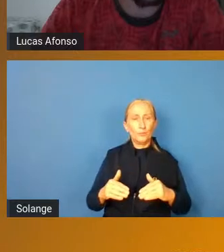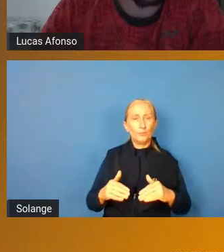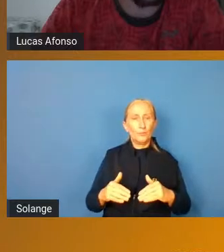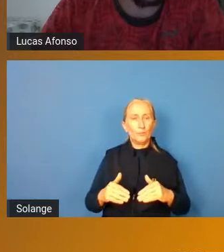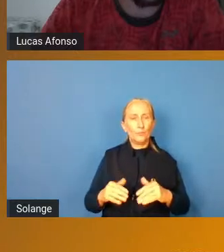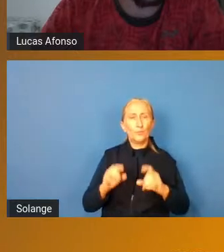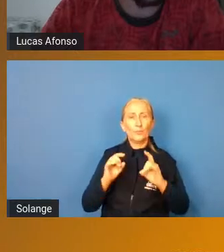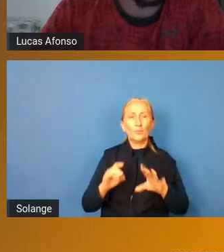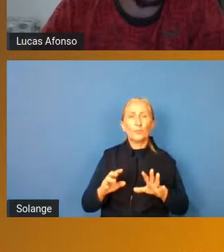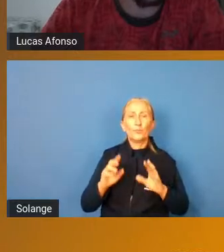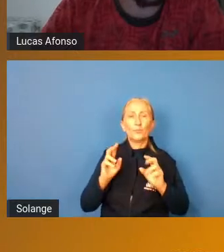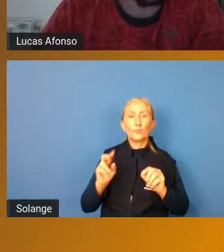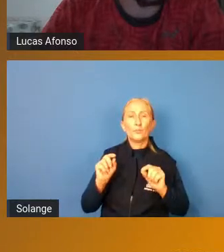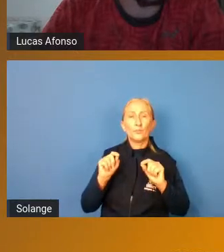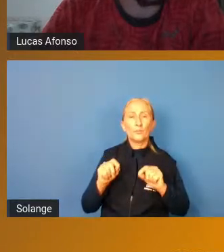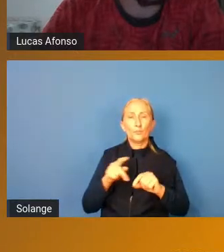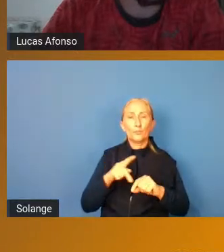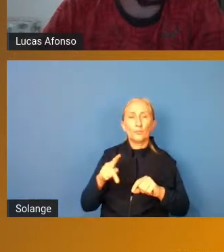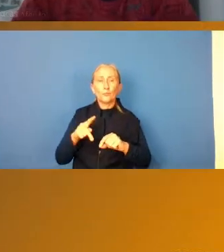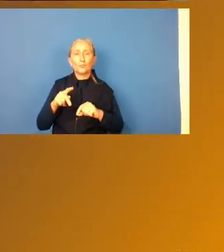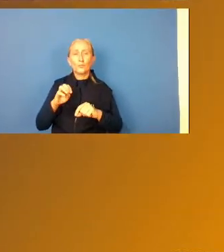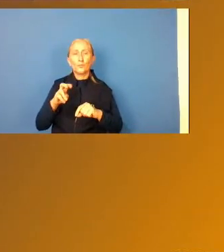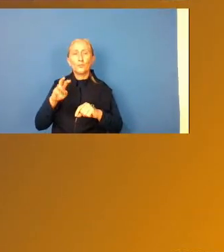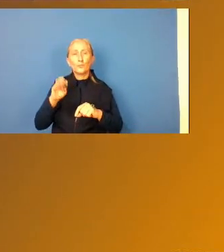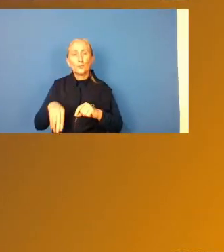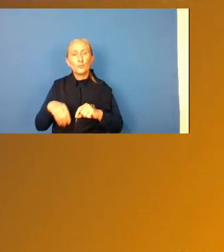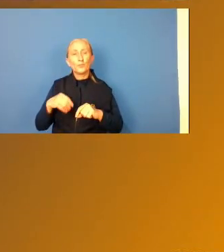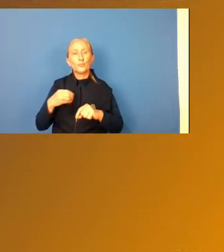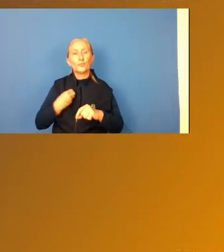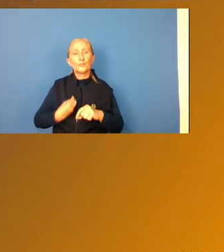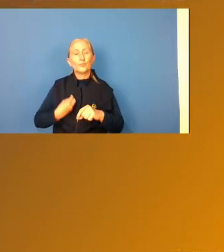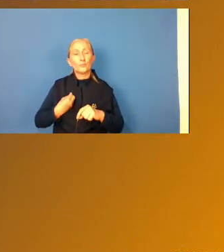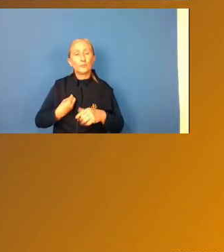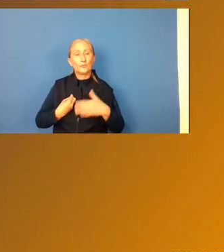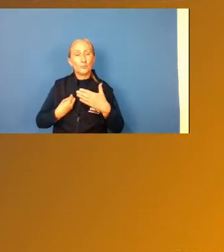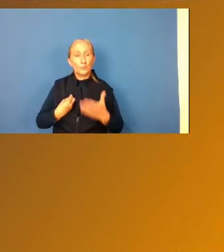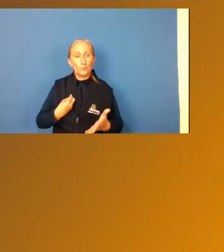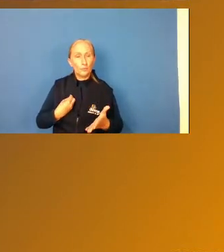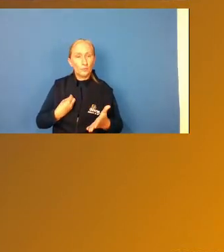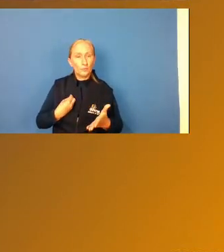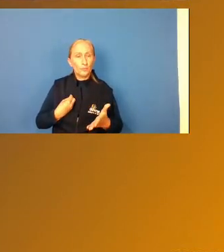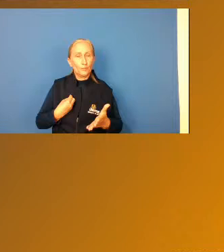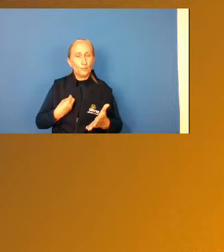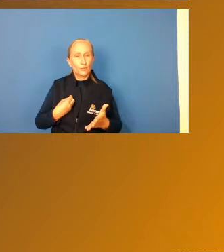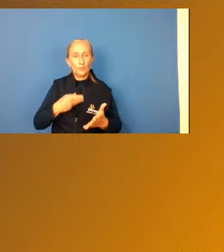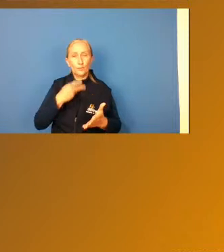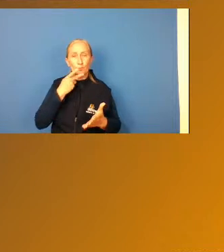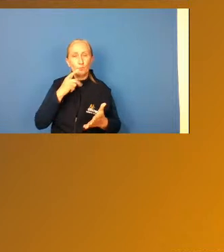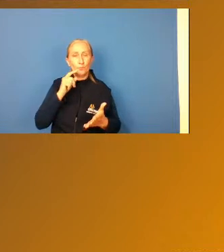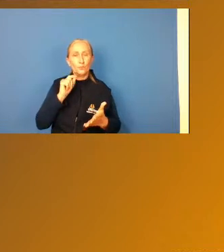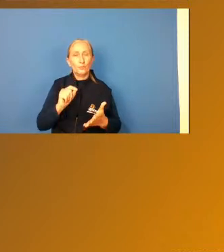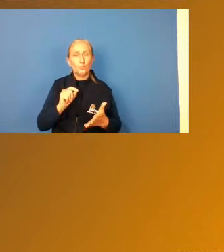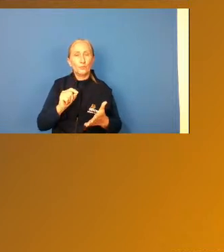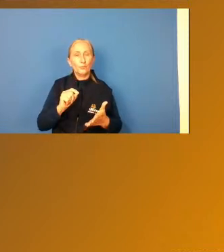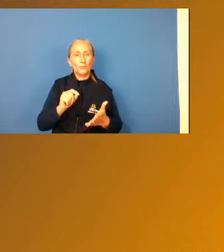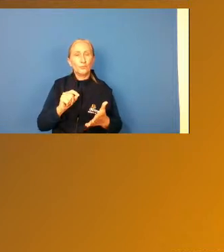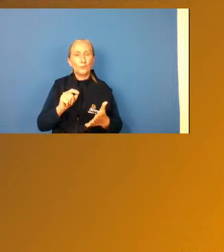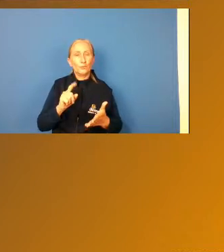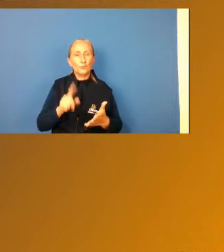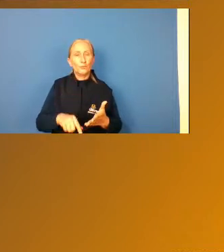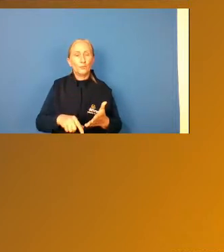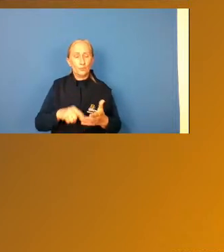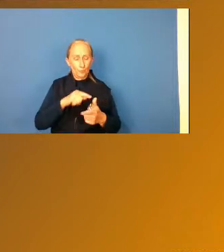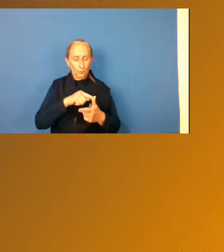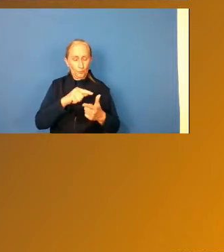só sobre essa colocação da professora Eveline, eu queria também colocar uma fala sobre, ela falou das